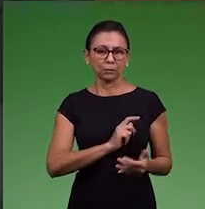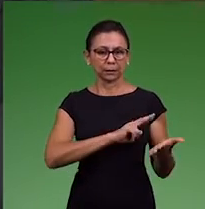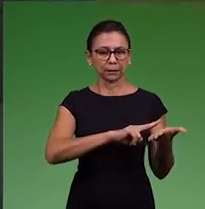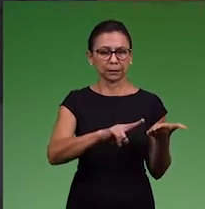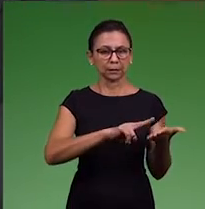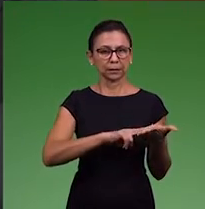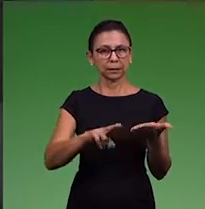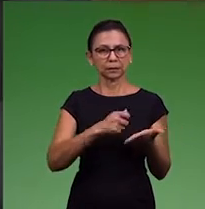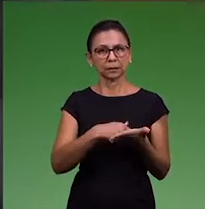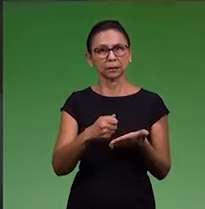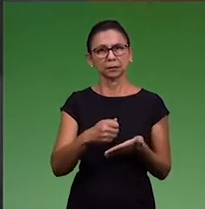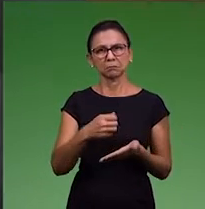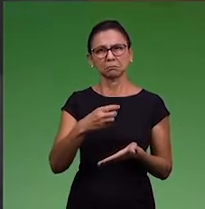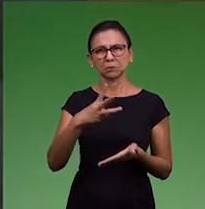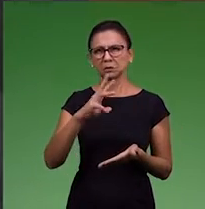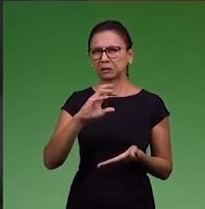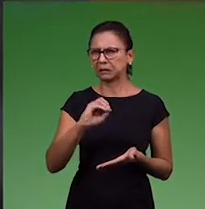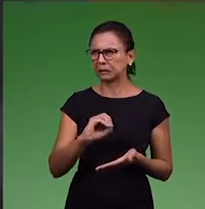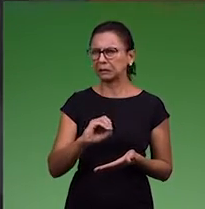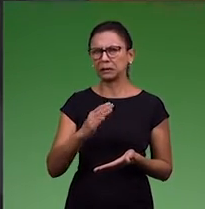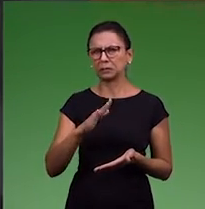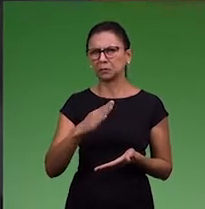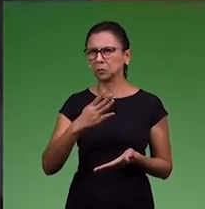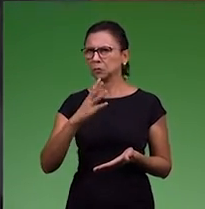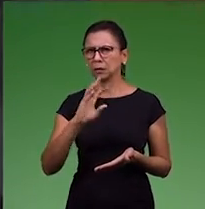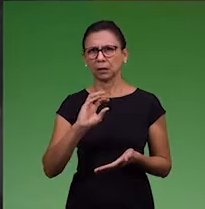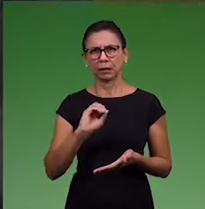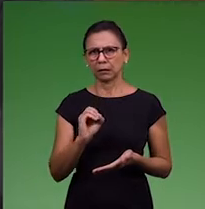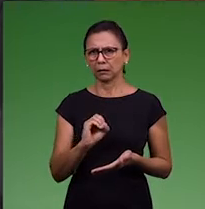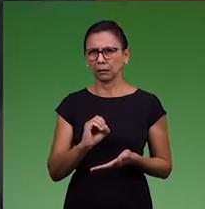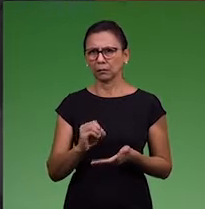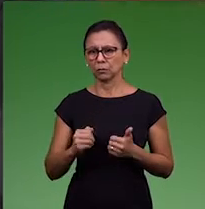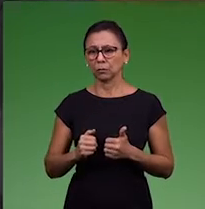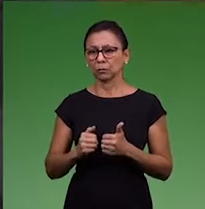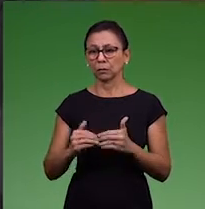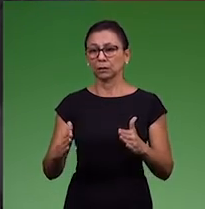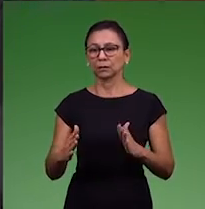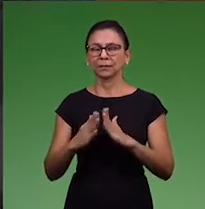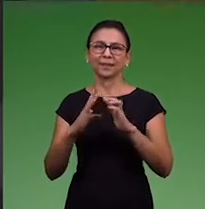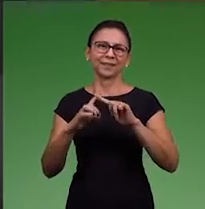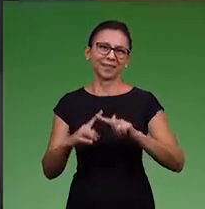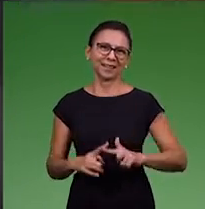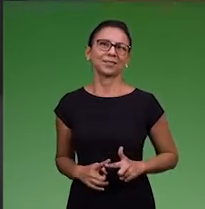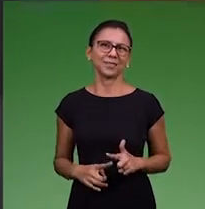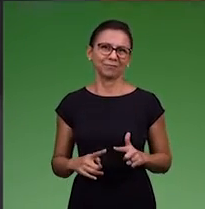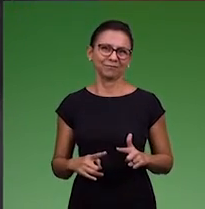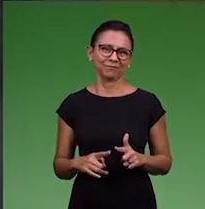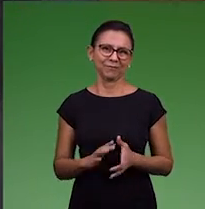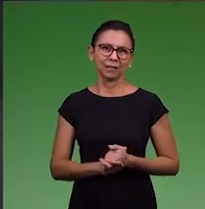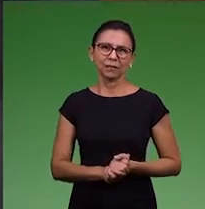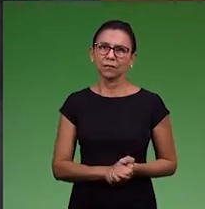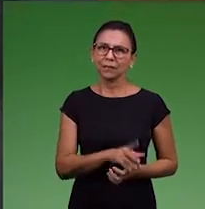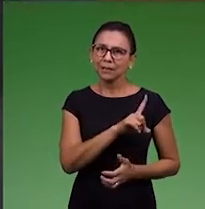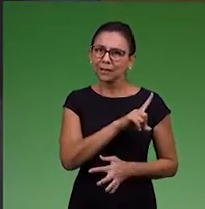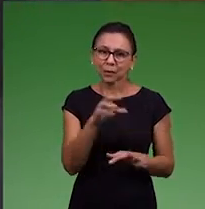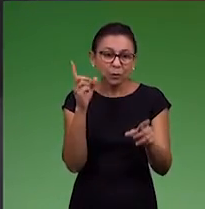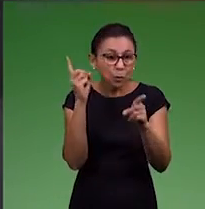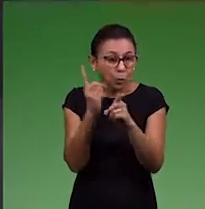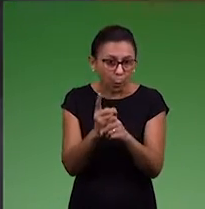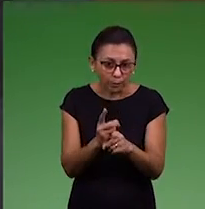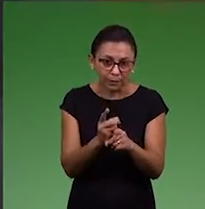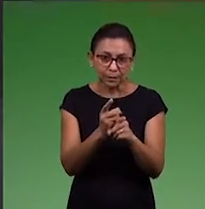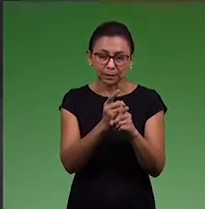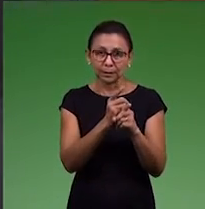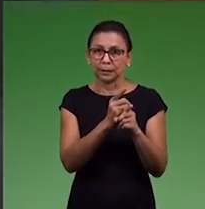aí nos primeiros 30, 40 anos de existência da igreja. E você não vai encontrar nenhum apóstolo mencionando em